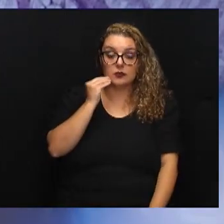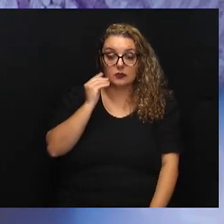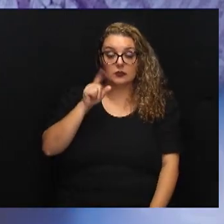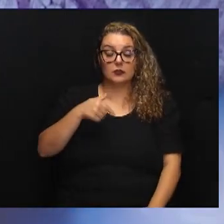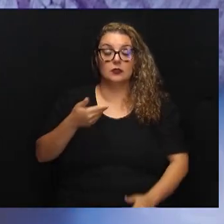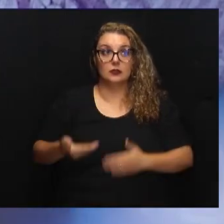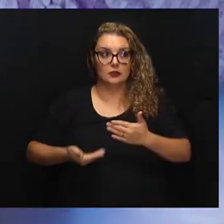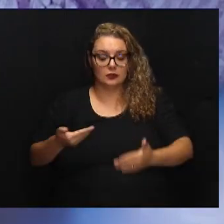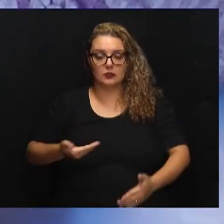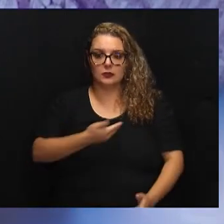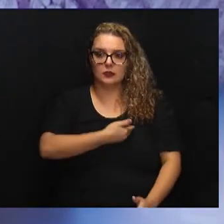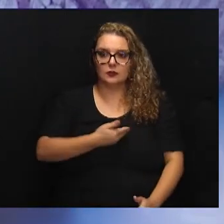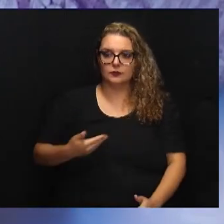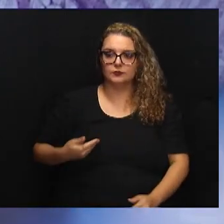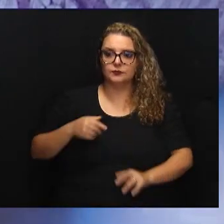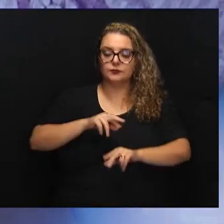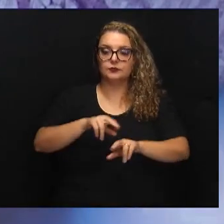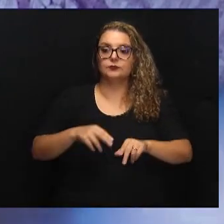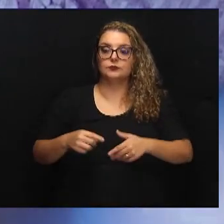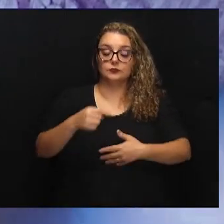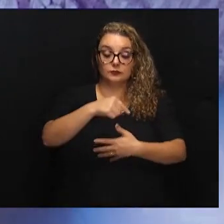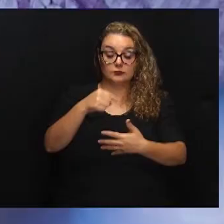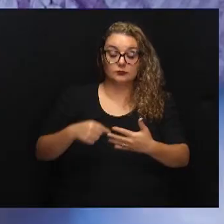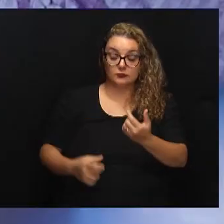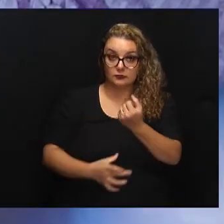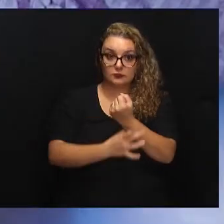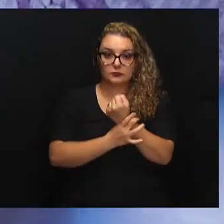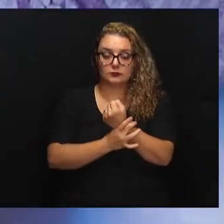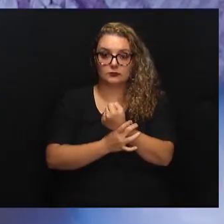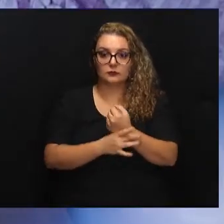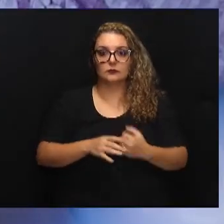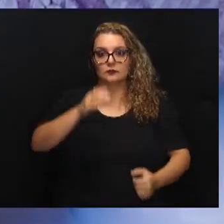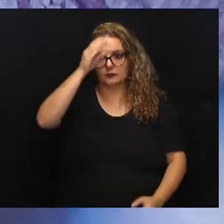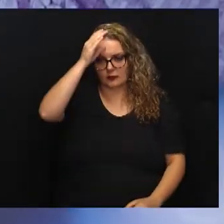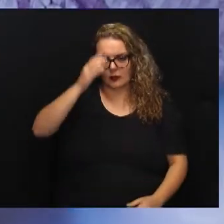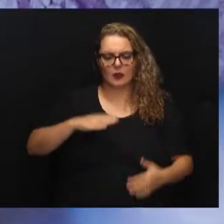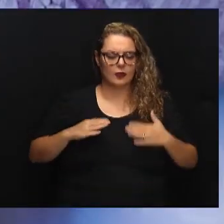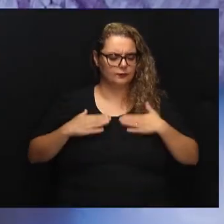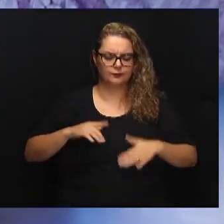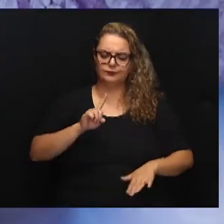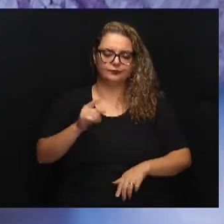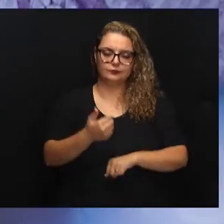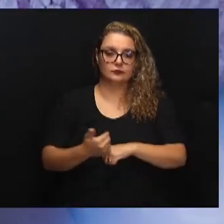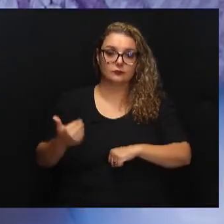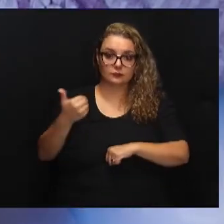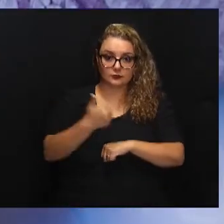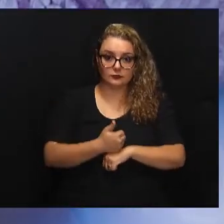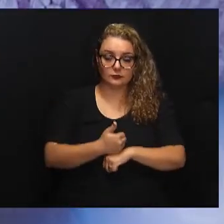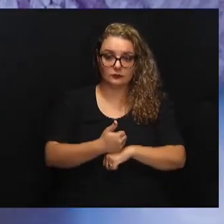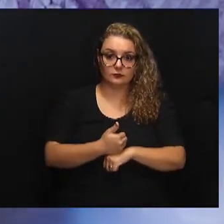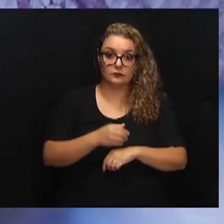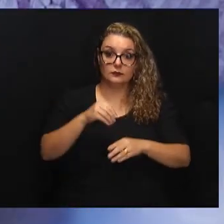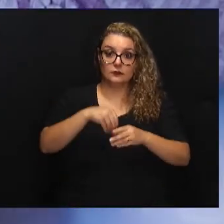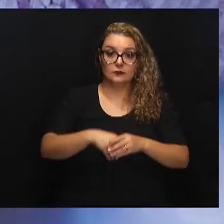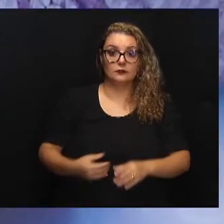Então são vários itens de segurança para o nosso cidadão ficar tranquilo que não é um golpe. Está dentro daquele número de telefone, não vai ser